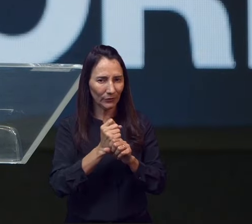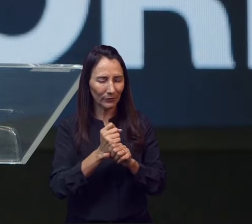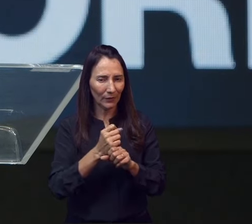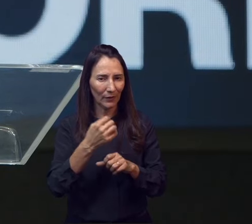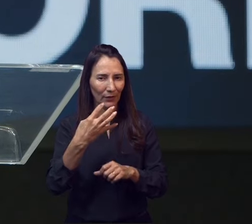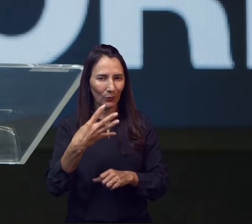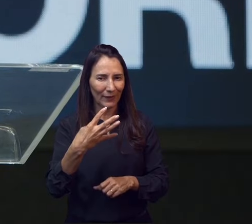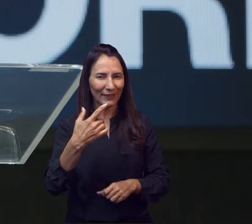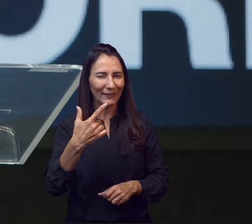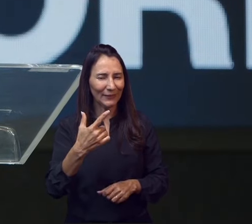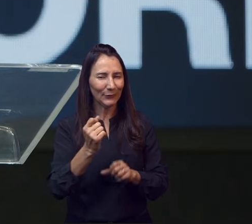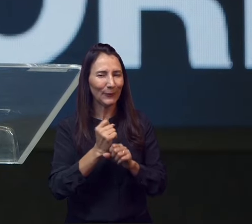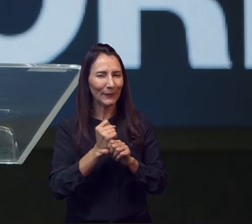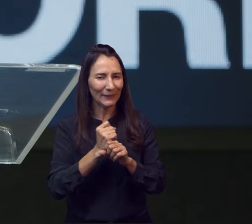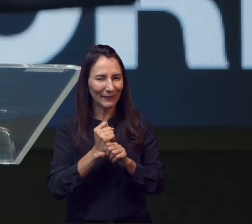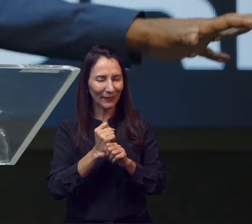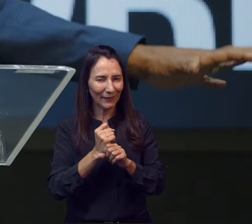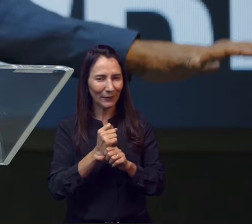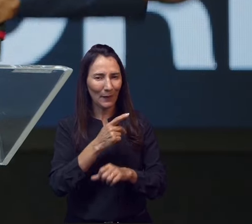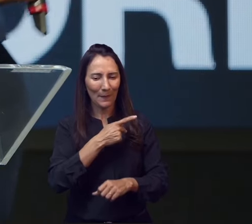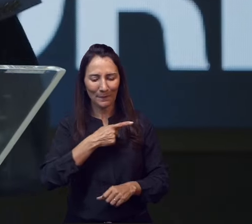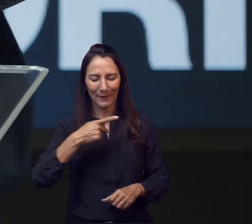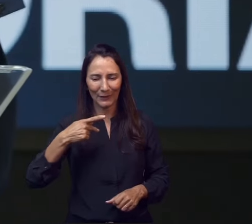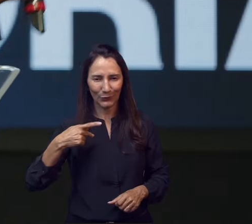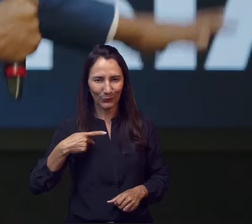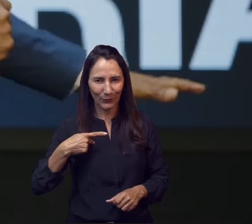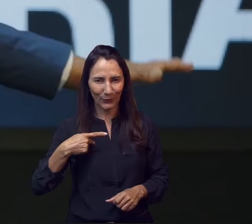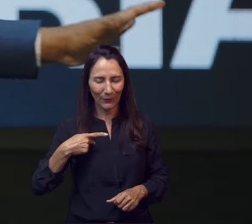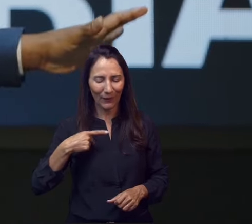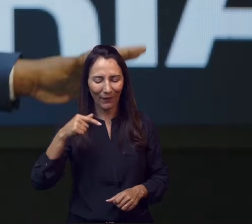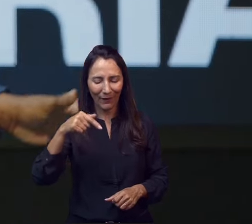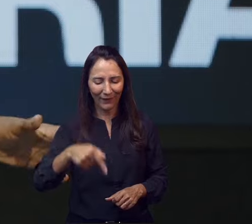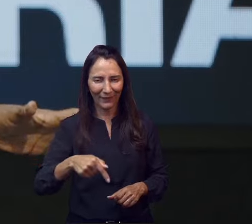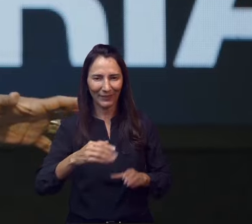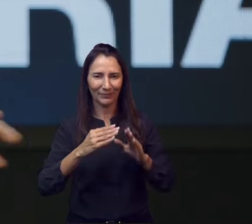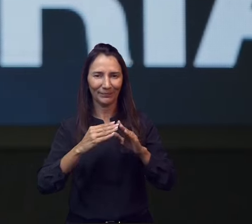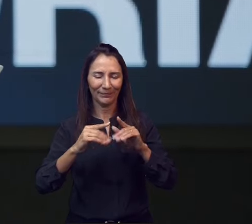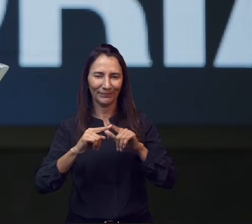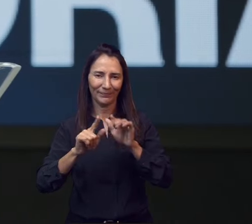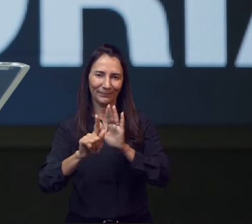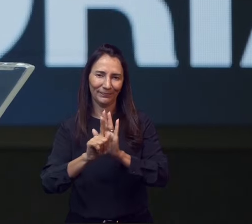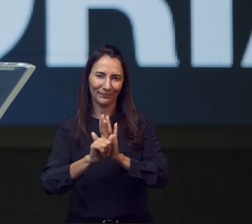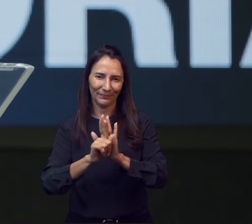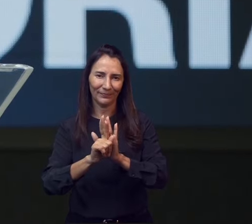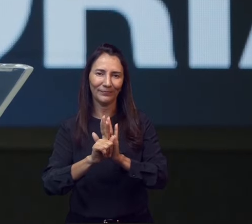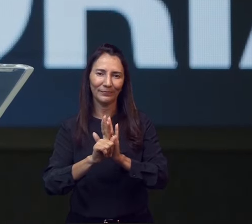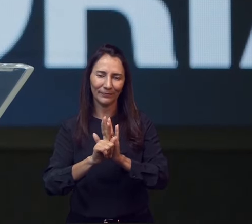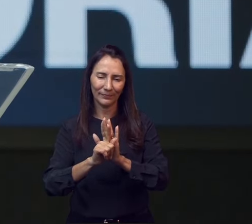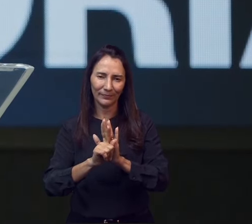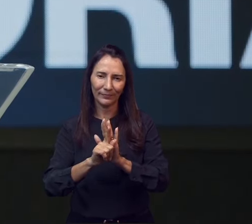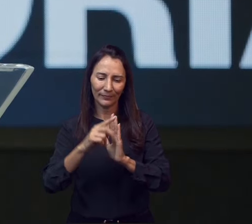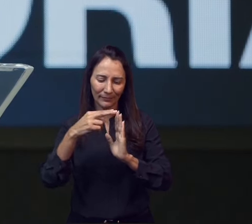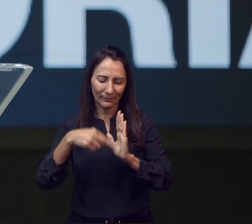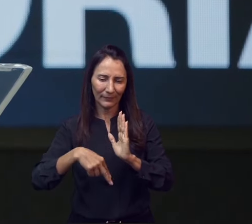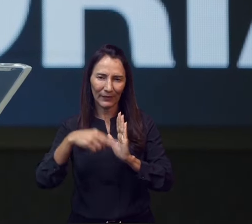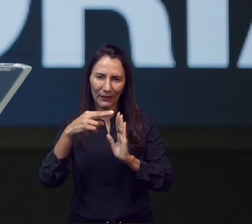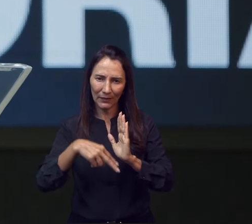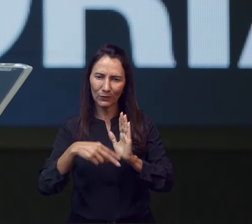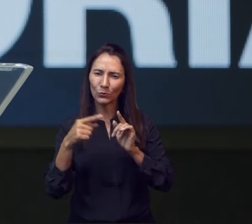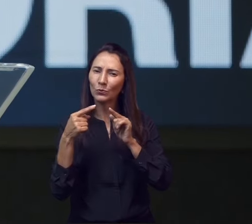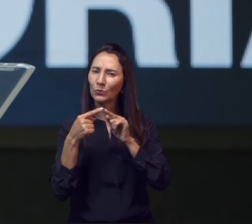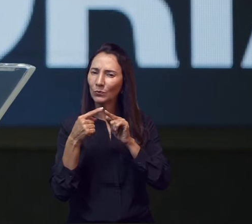quarenta e dois anos pastoreando esta casa e eu quero ler um texto que tem